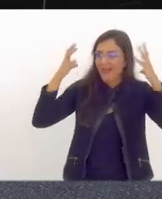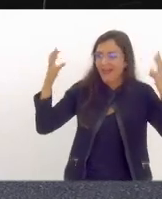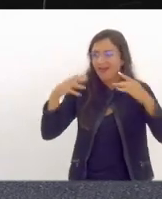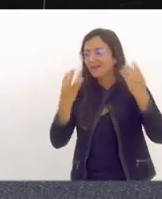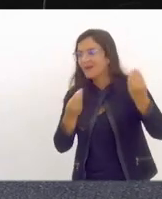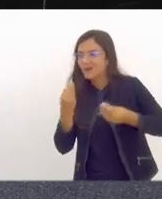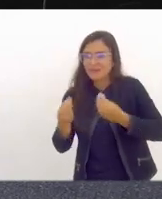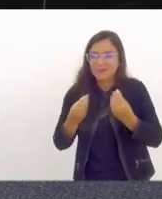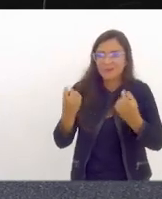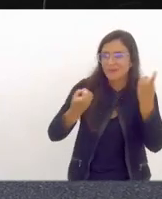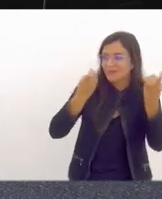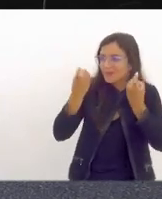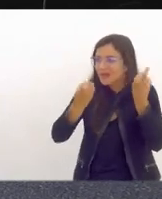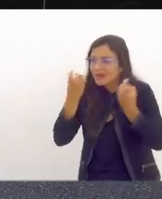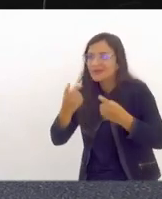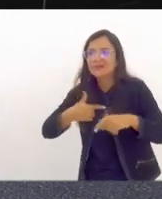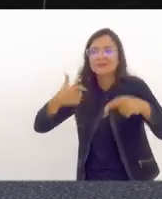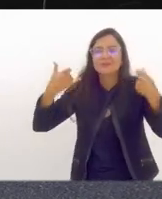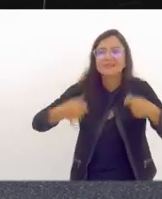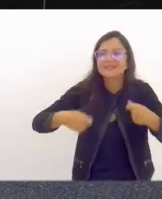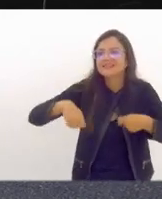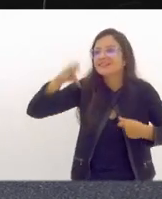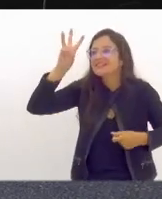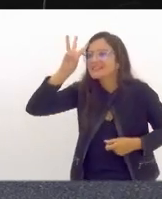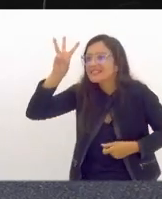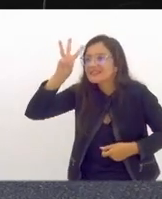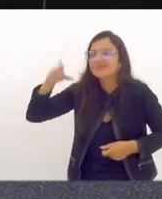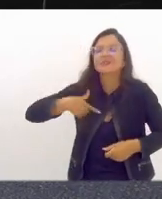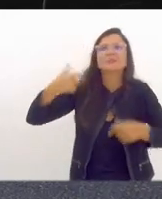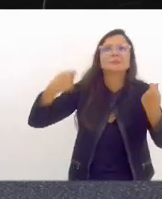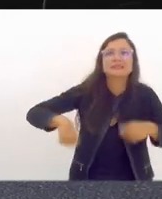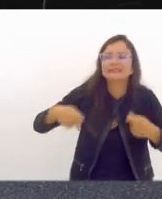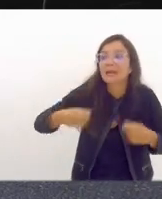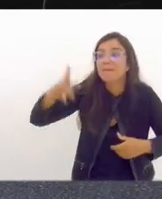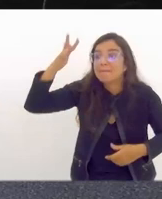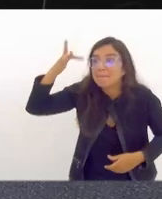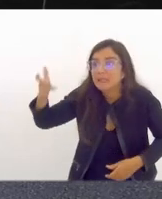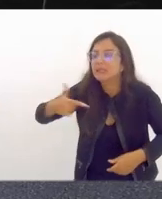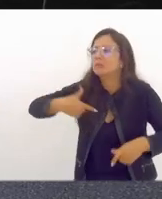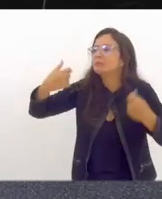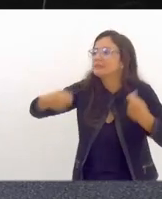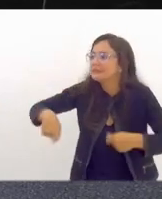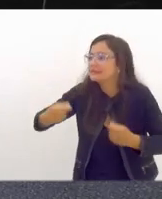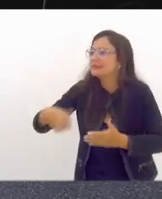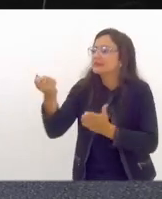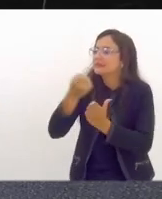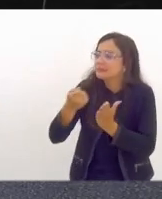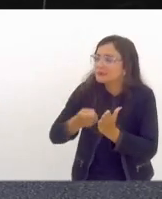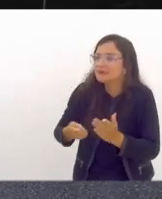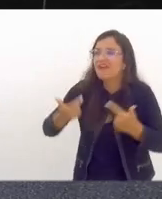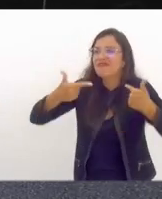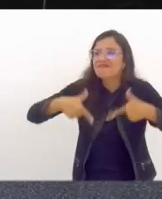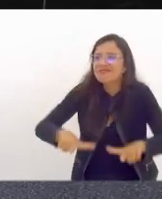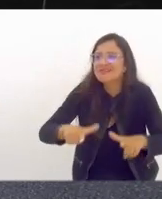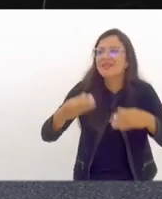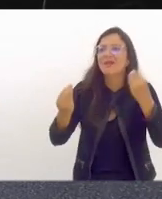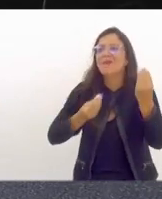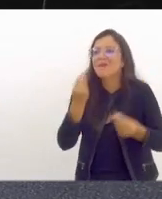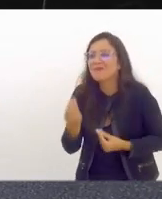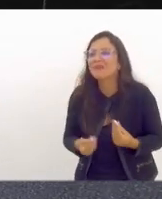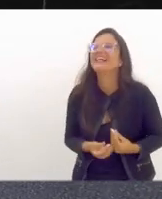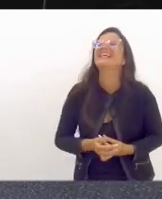mundo preocupado que eu tinha aqui na terça-feira entregar a música lá e detalhe hein na fita cassete tá gente